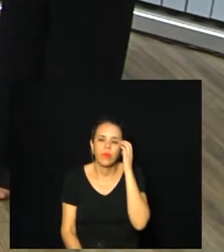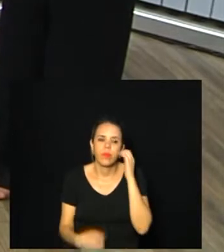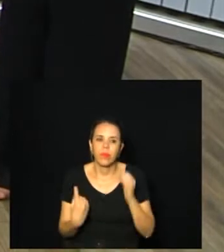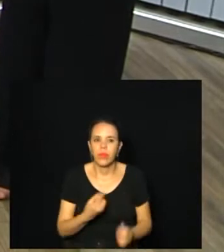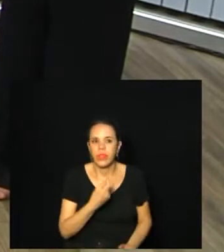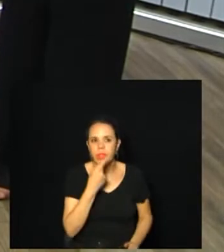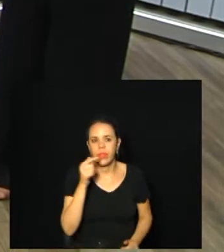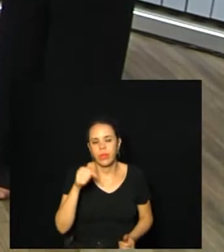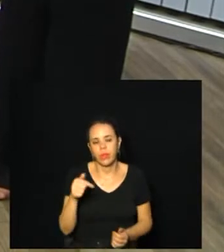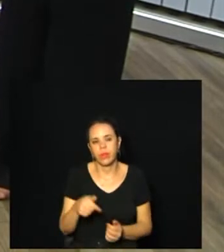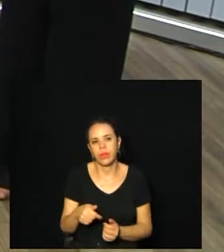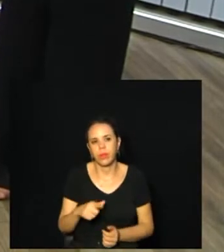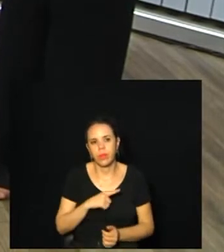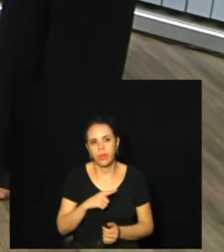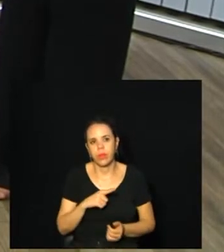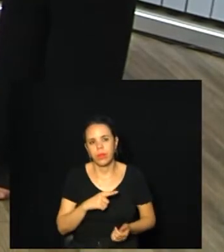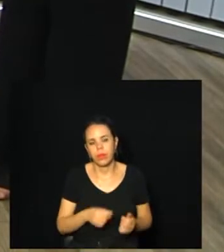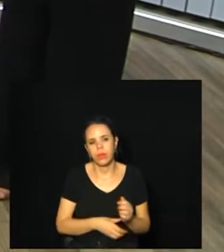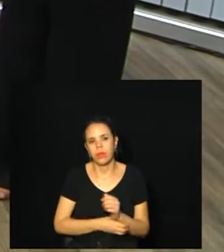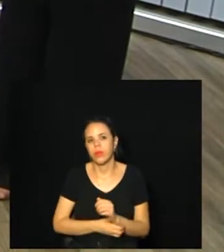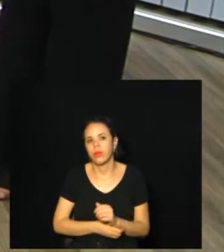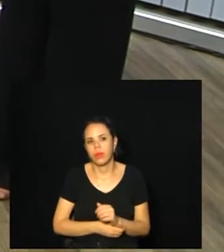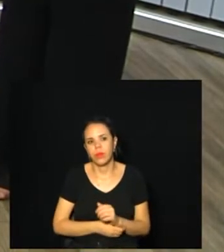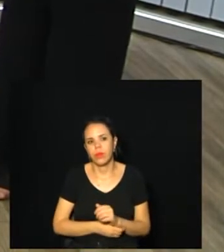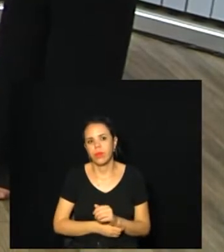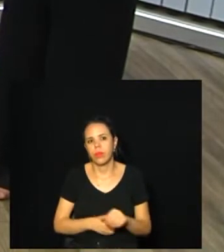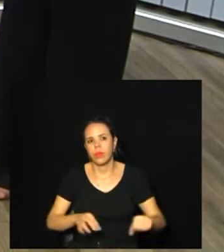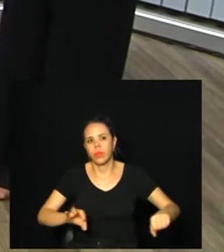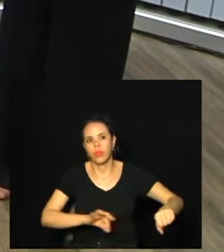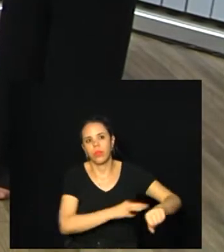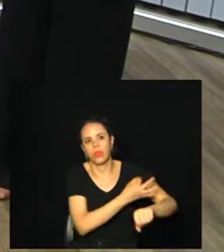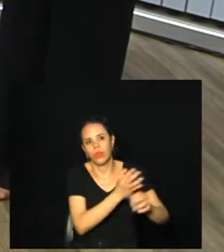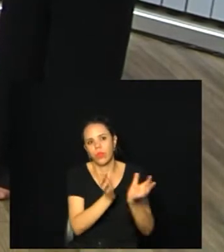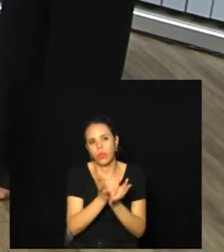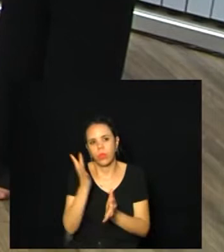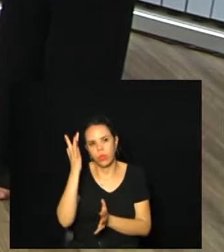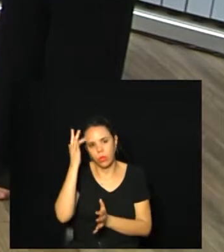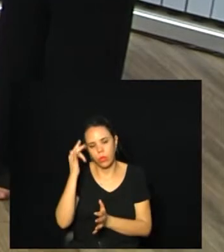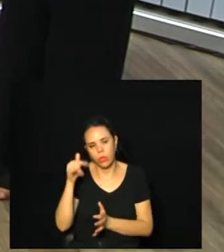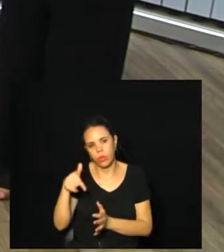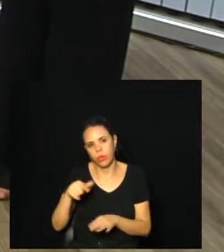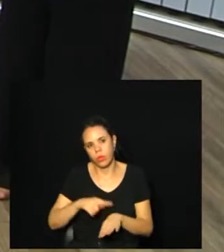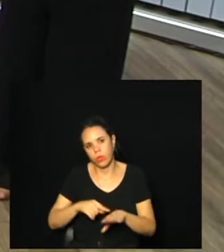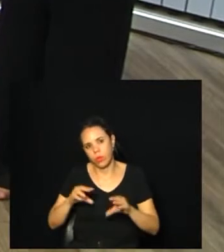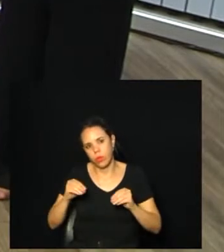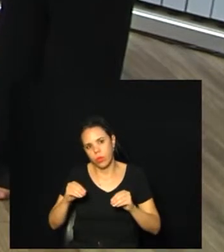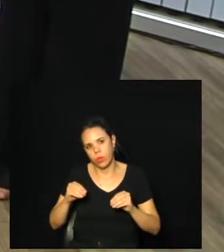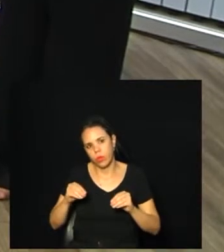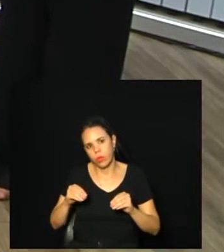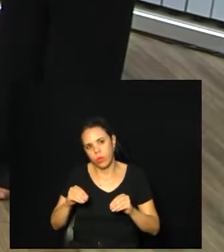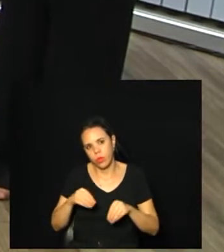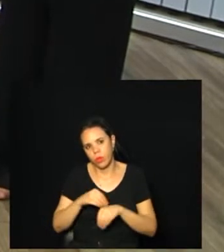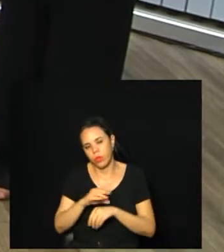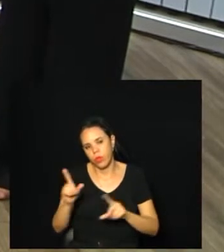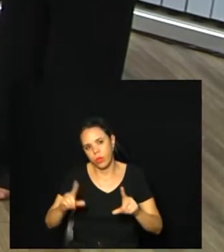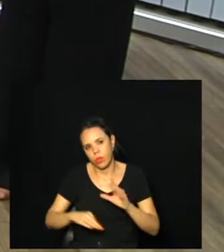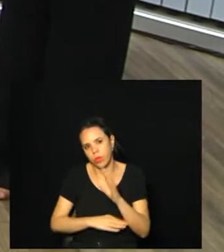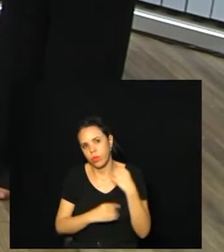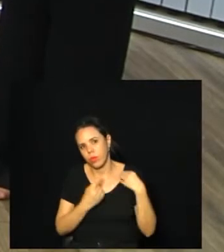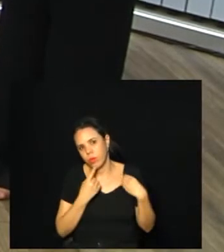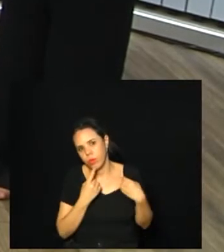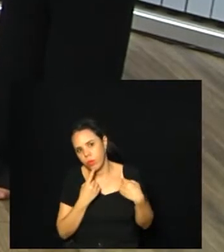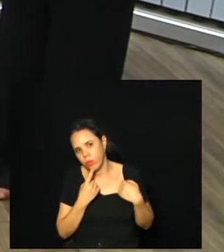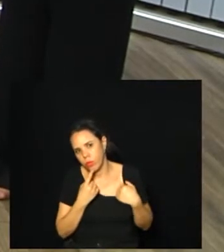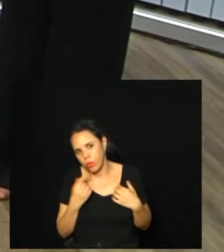há pouco aqui, né, que nós temos a Sinfônica de Campinas amanhã a partir das 7 horas da noite, com transmissão da TV Câmara